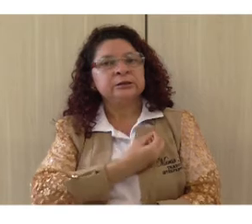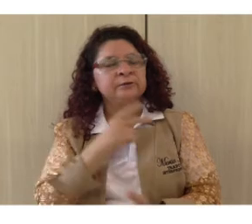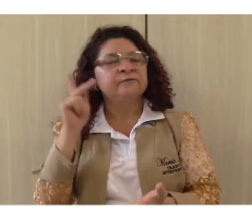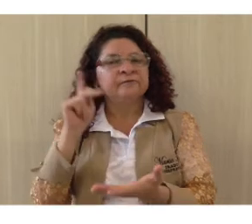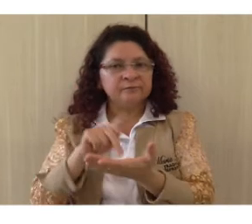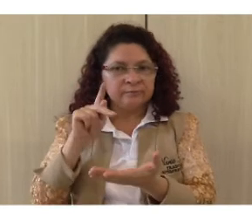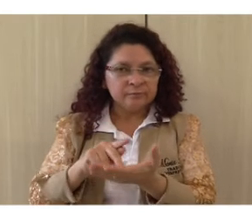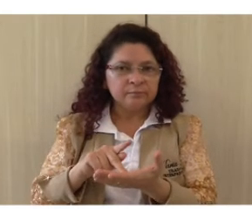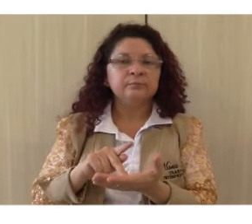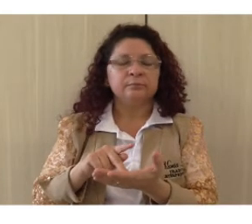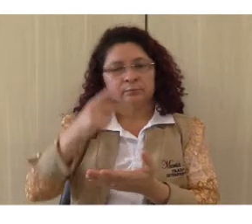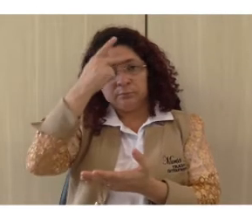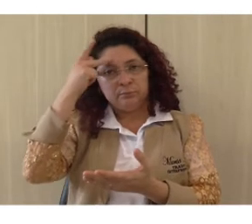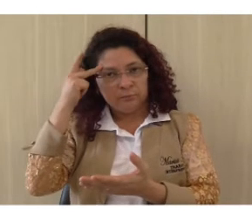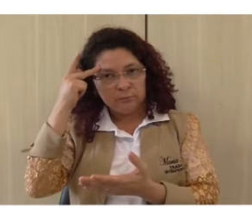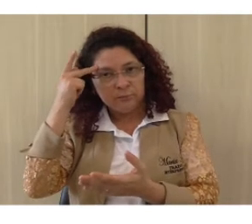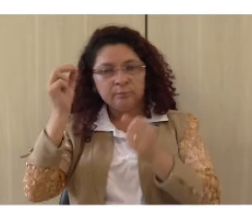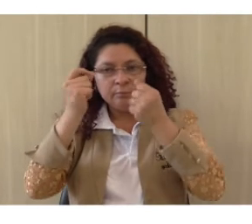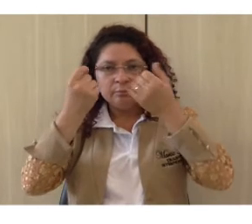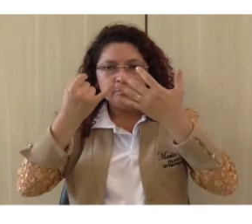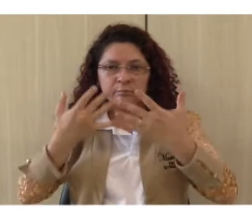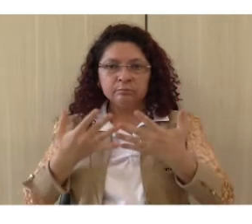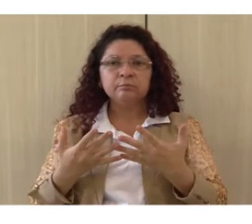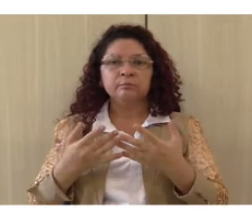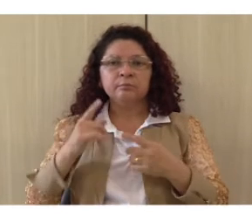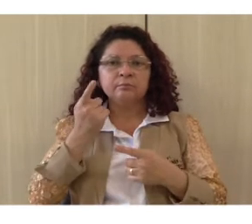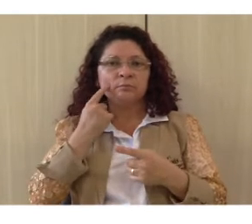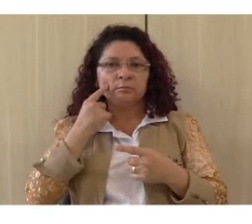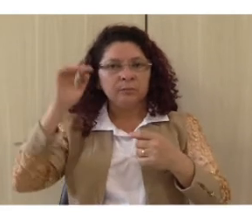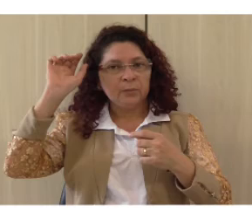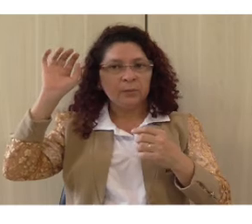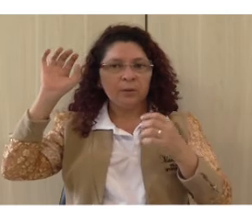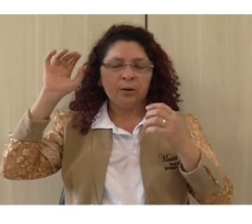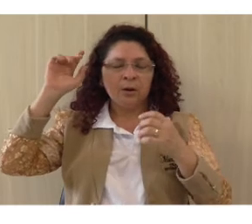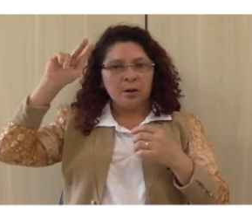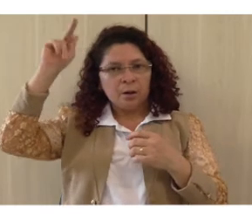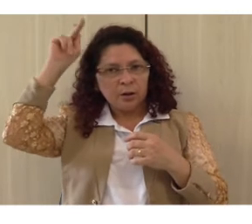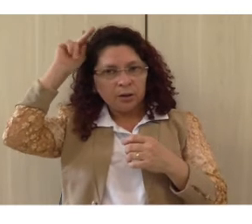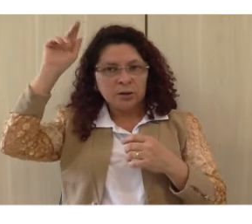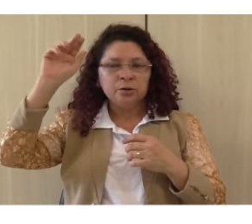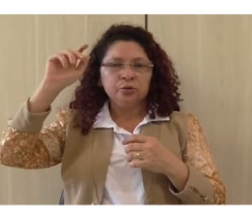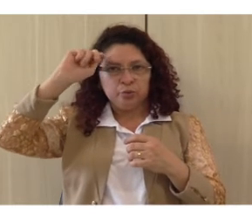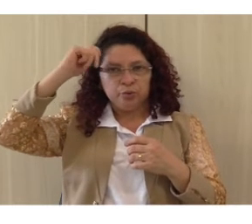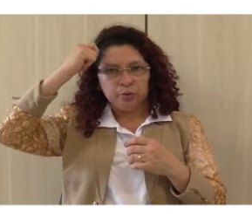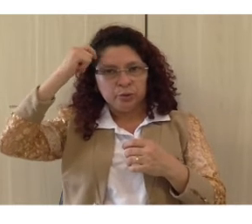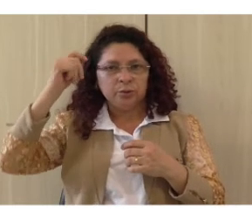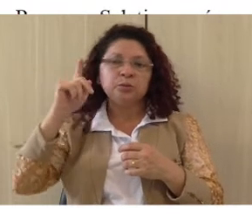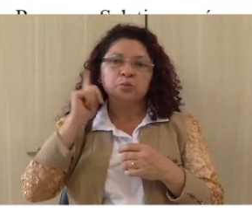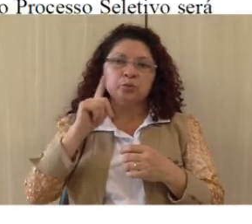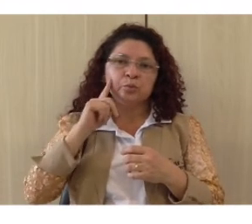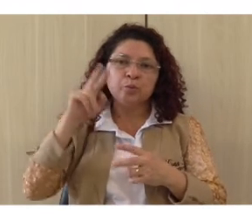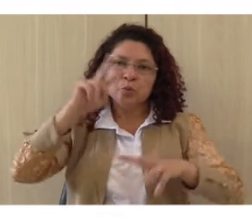racial dos candidatos as características fenotípicas destes, que deverão ser observadas